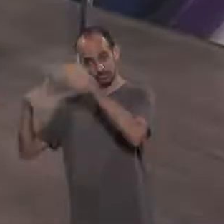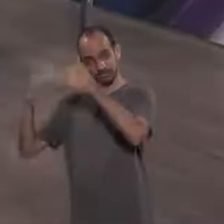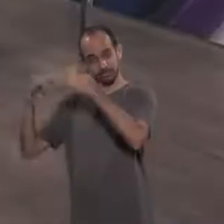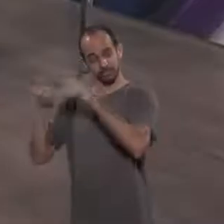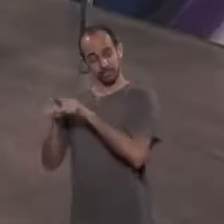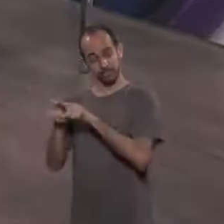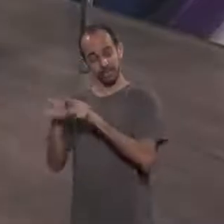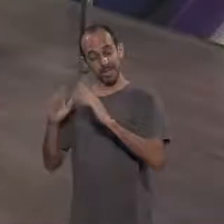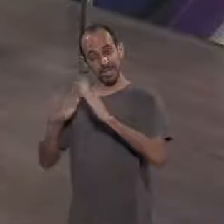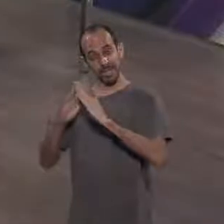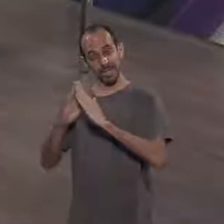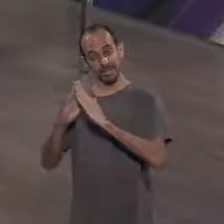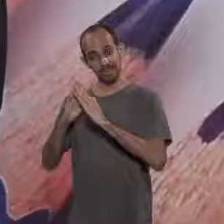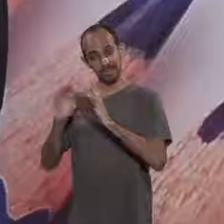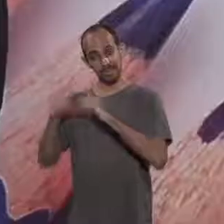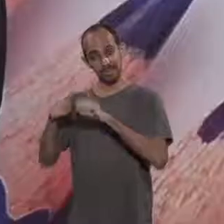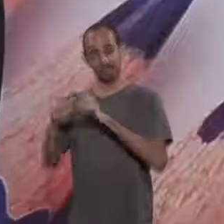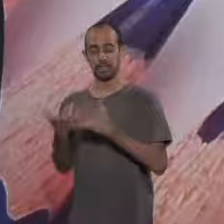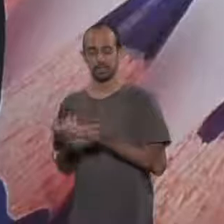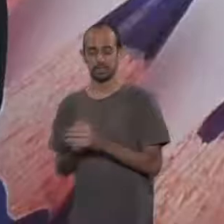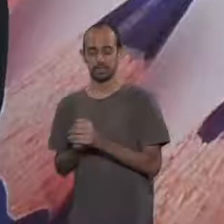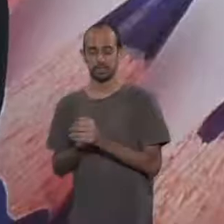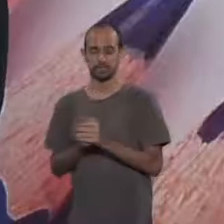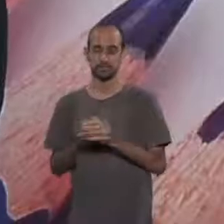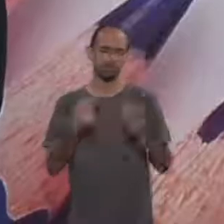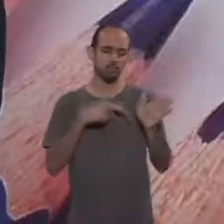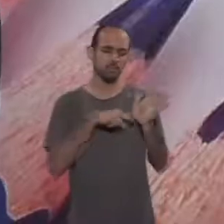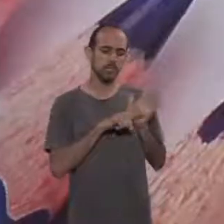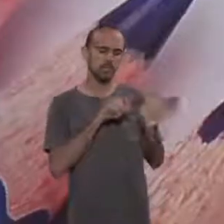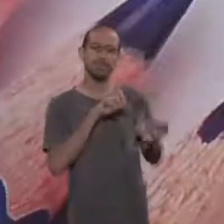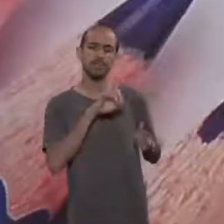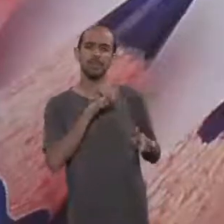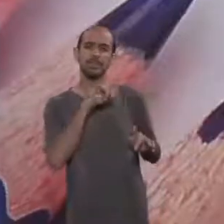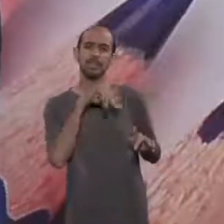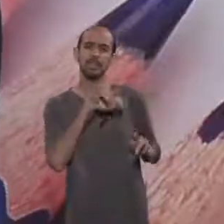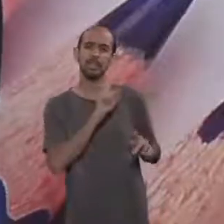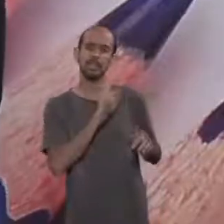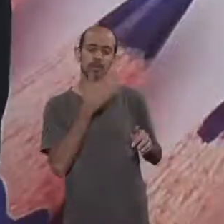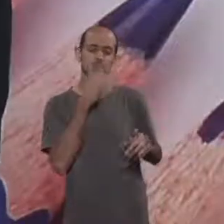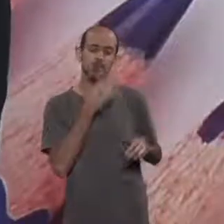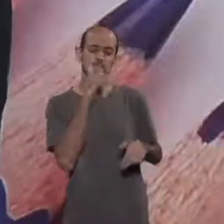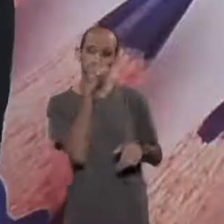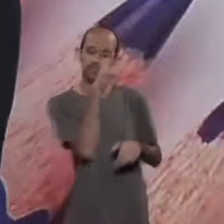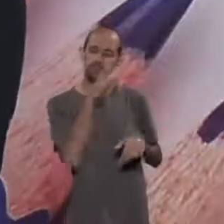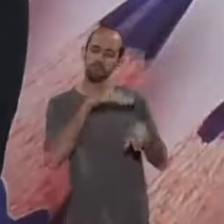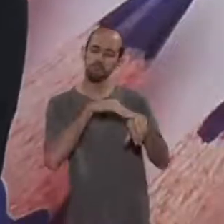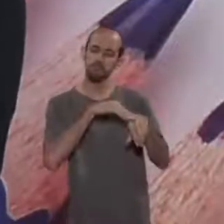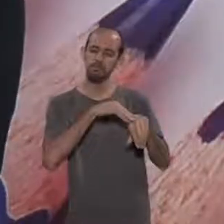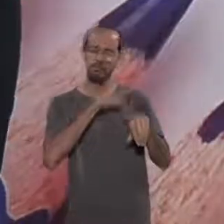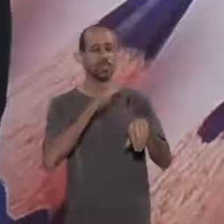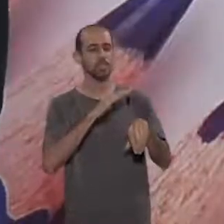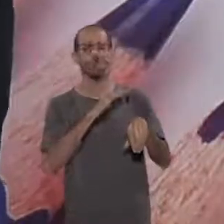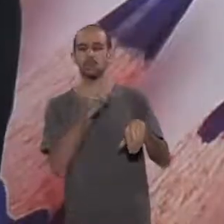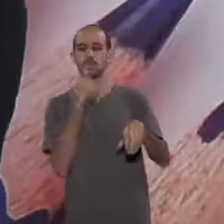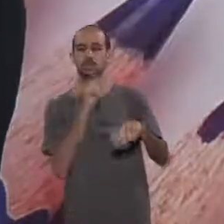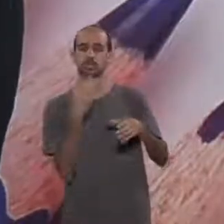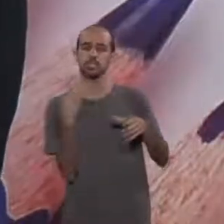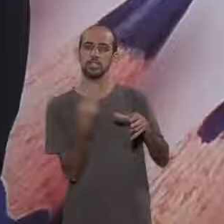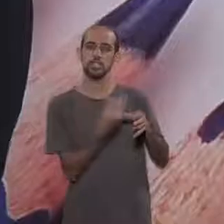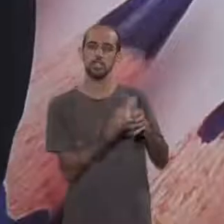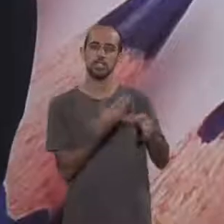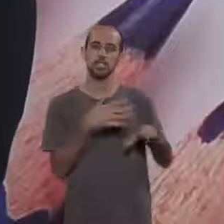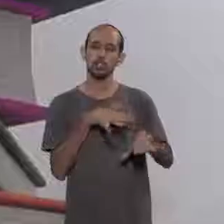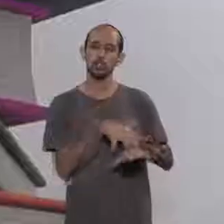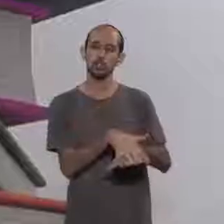Daiana, as dificuldades em sala de aula, qual é a maior dificuldade que você encontra hoje para incluir um